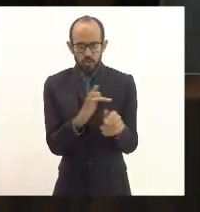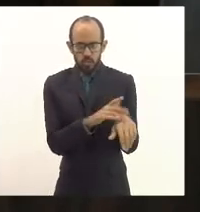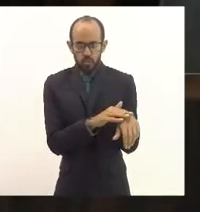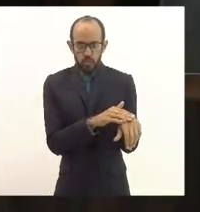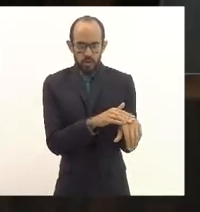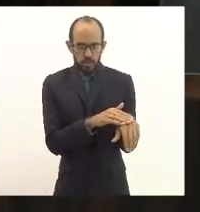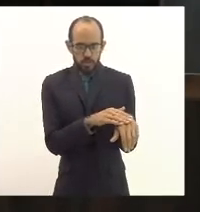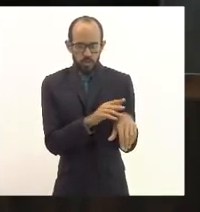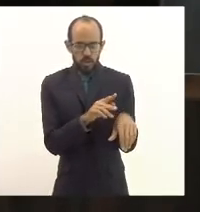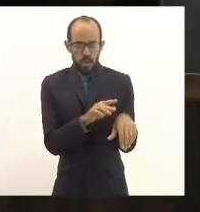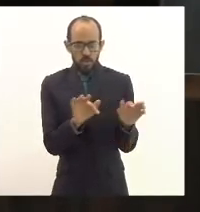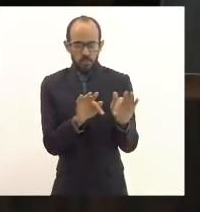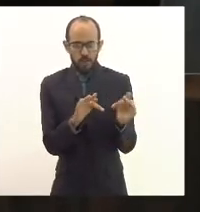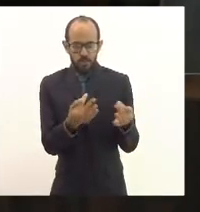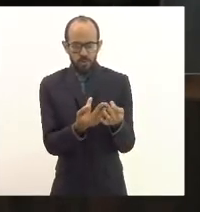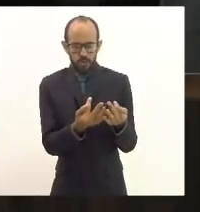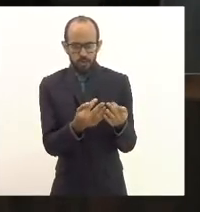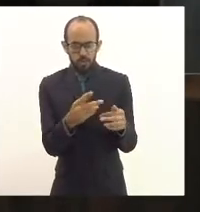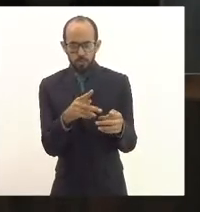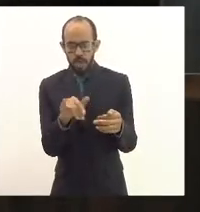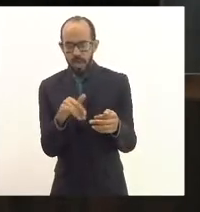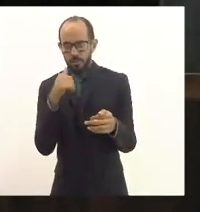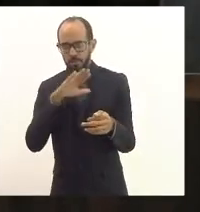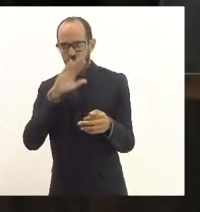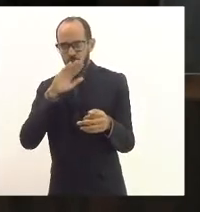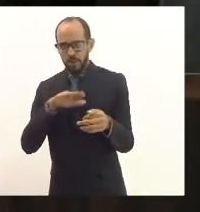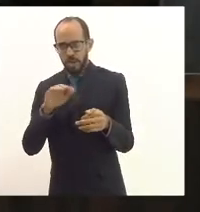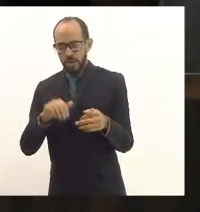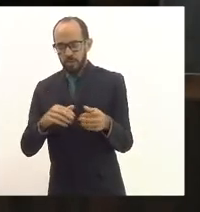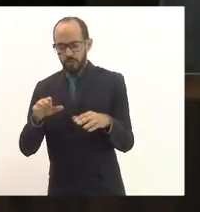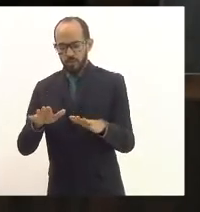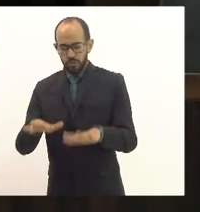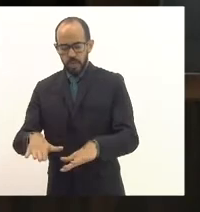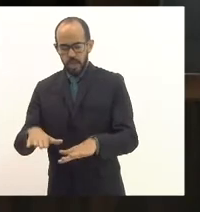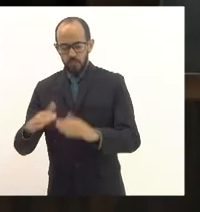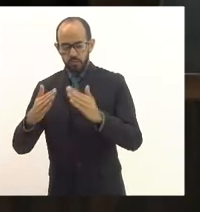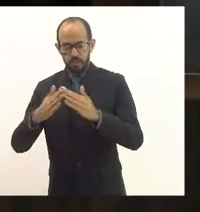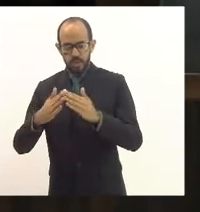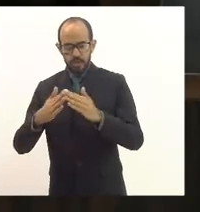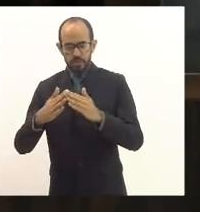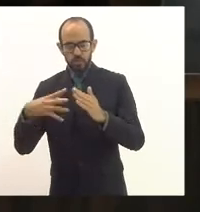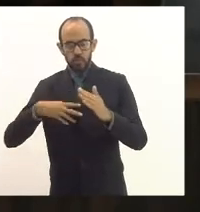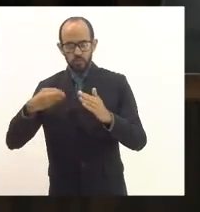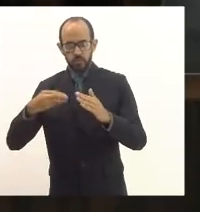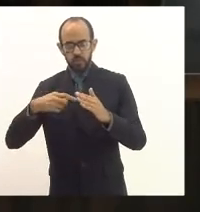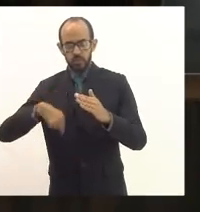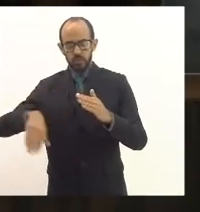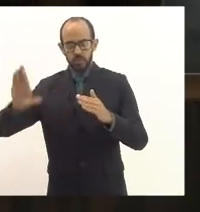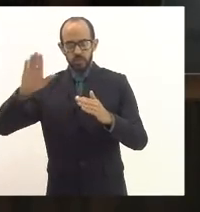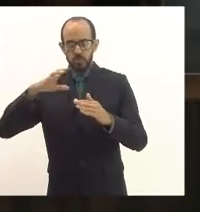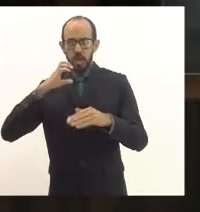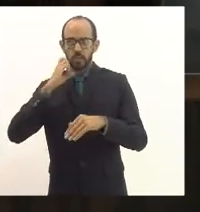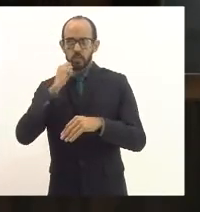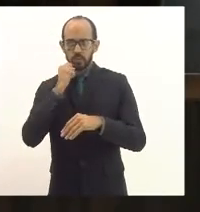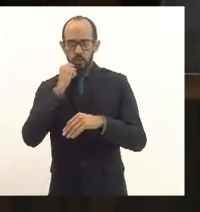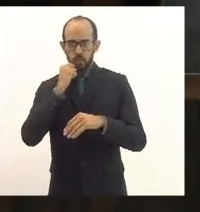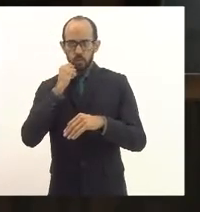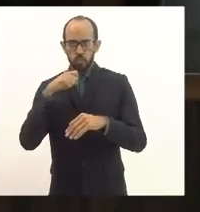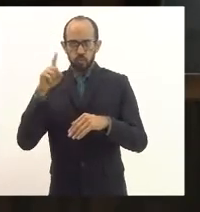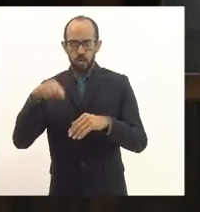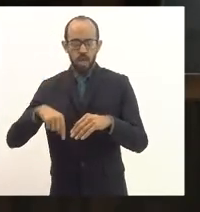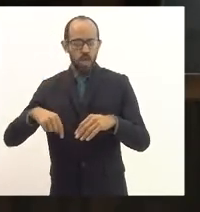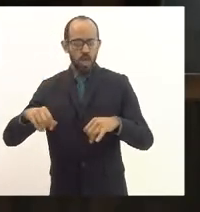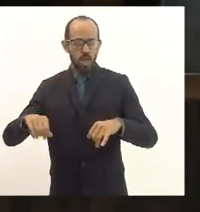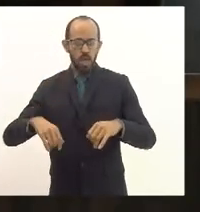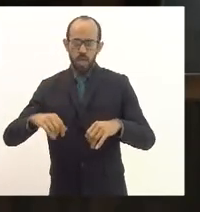em colônia e botavam os filhos, muitas das vezes, em adoção. É uma forma muito drástica